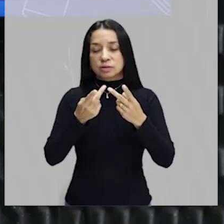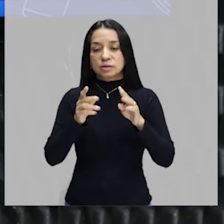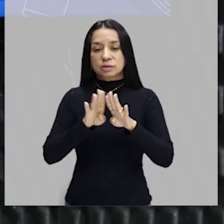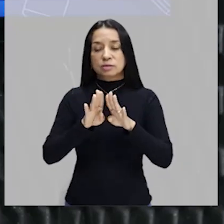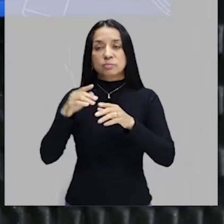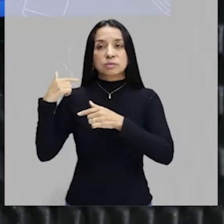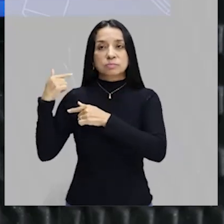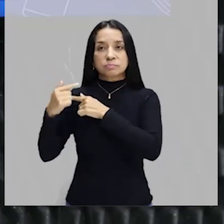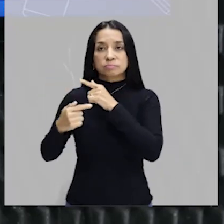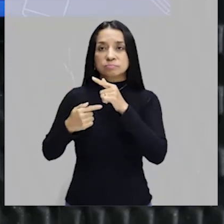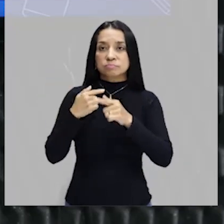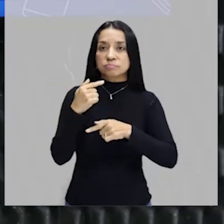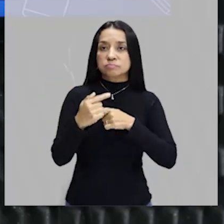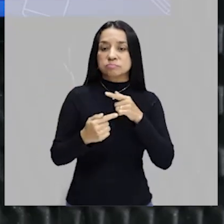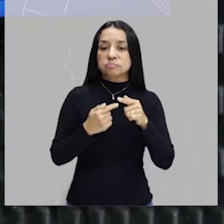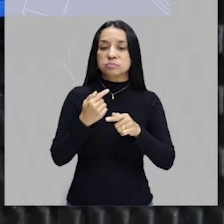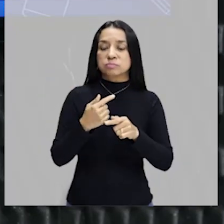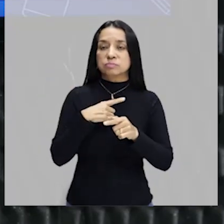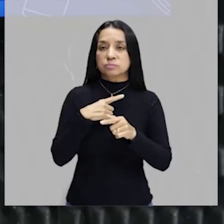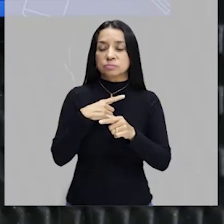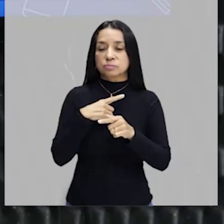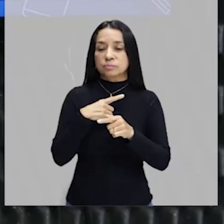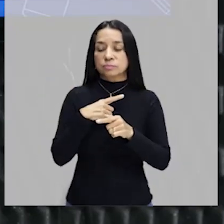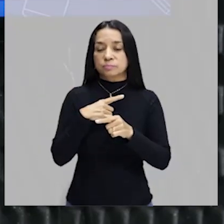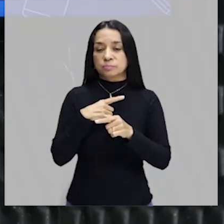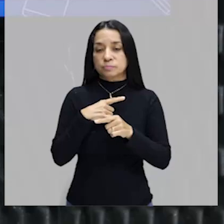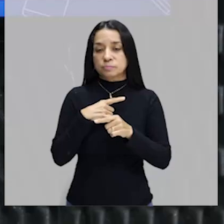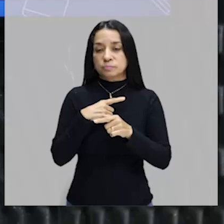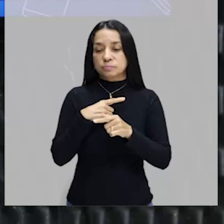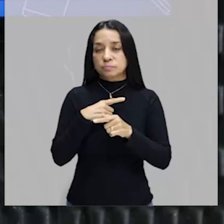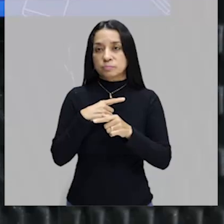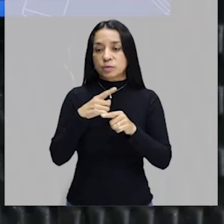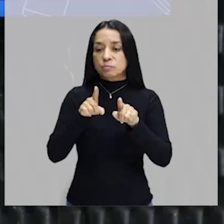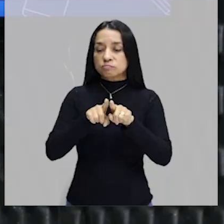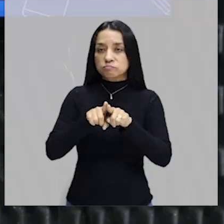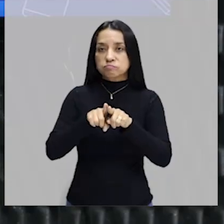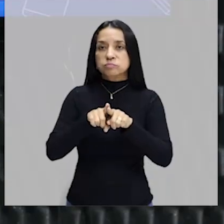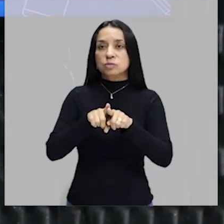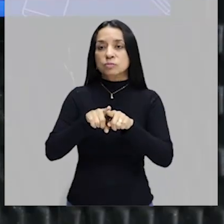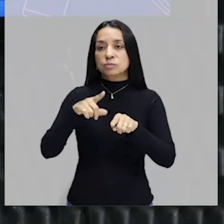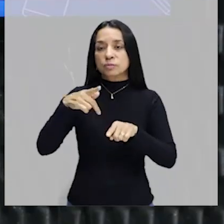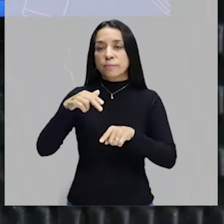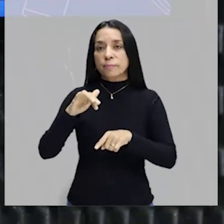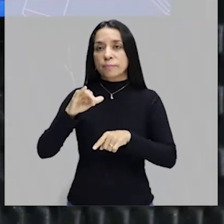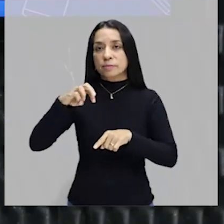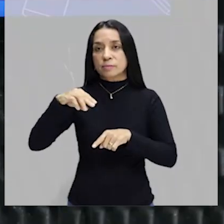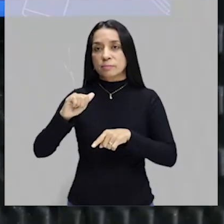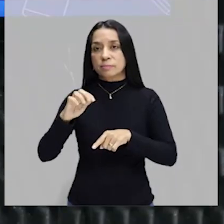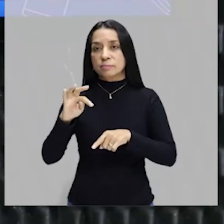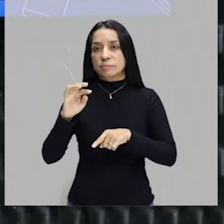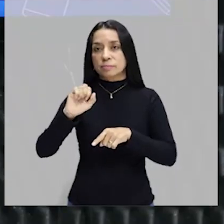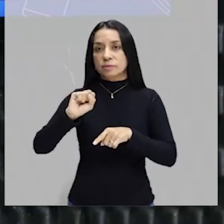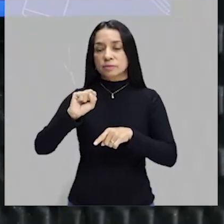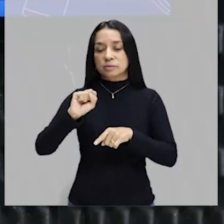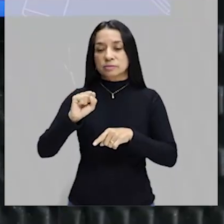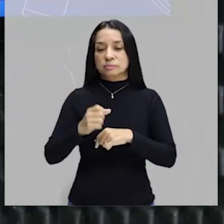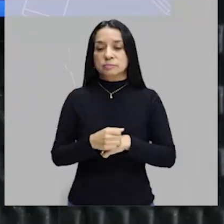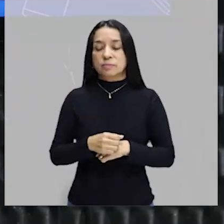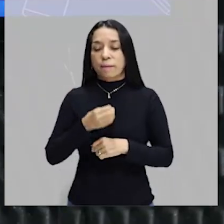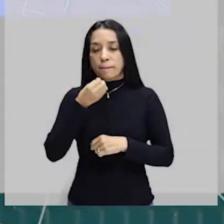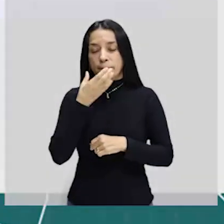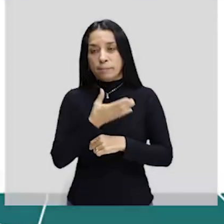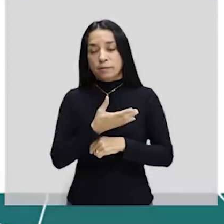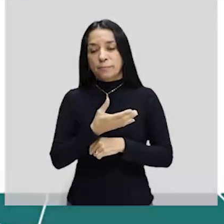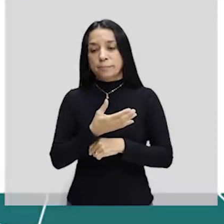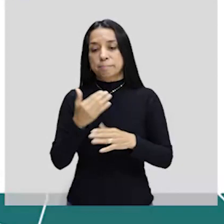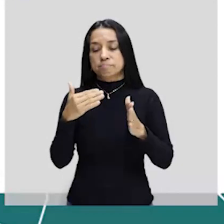ancestralidade que o homem tem, no caso principalmente com os primatas, tá bom? Bem, até o